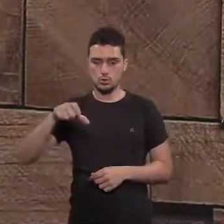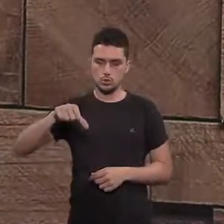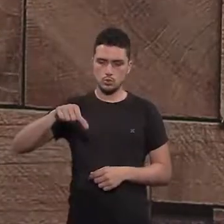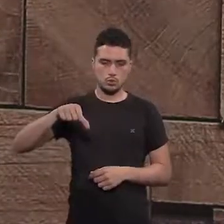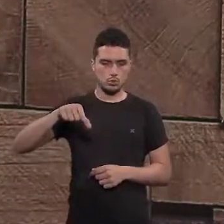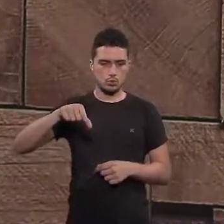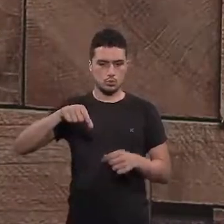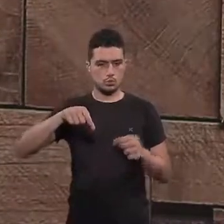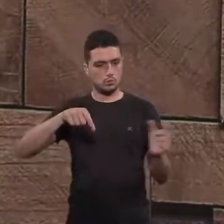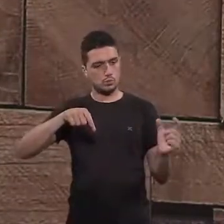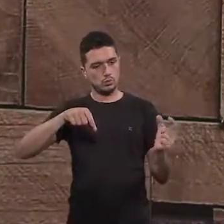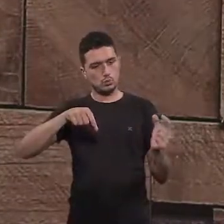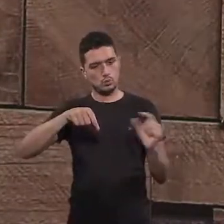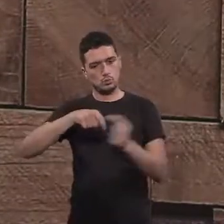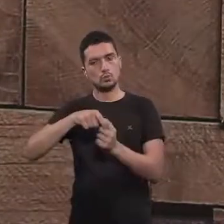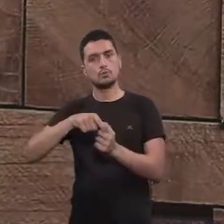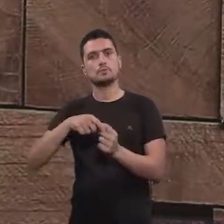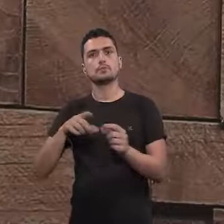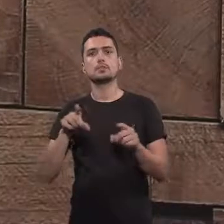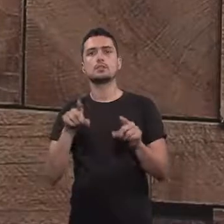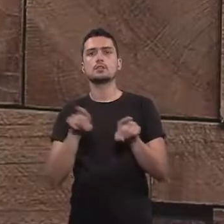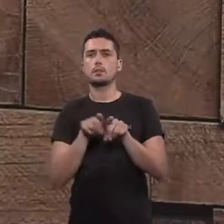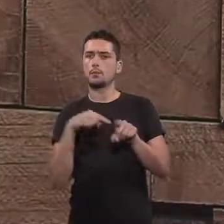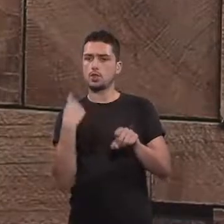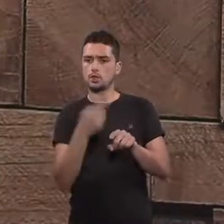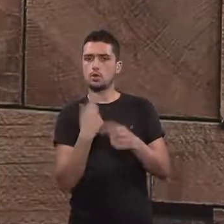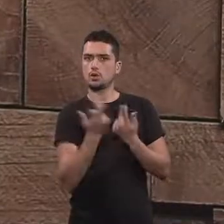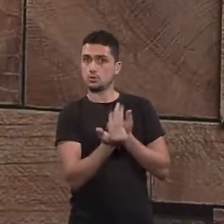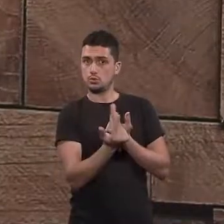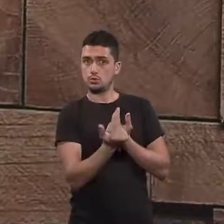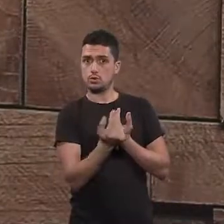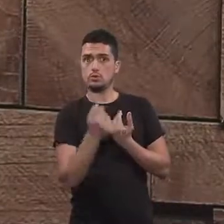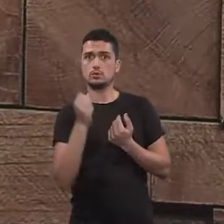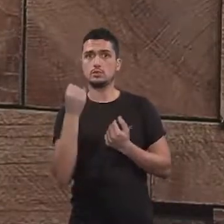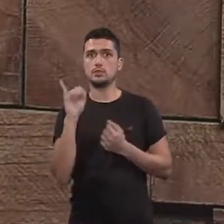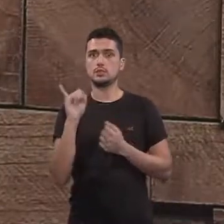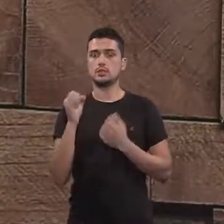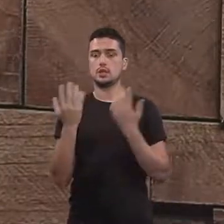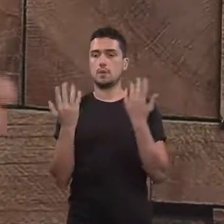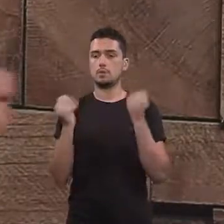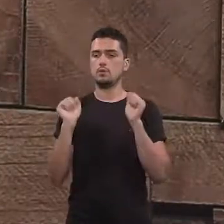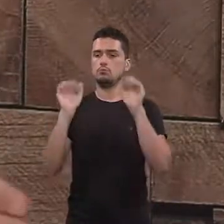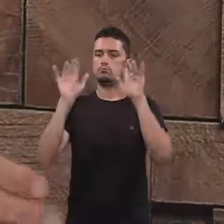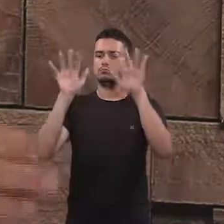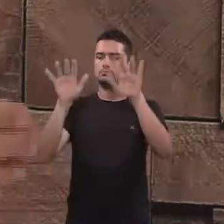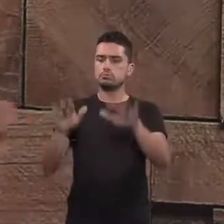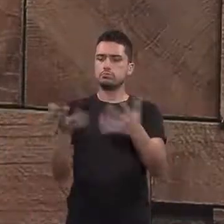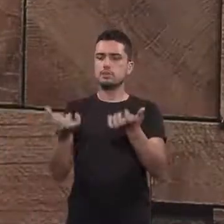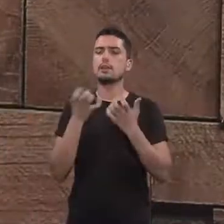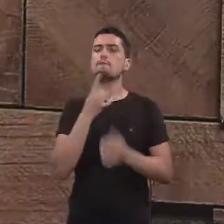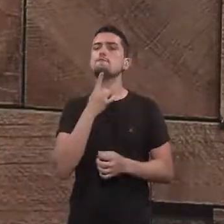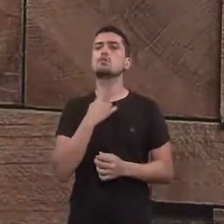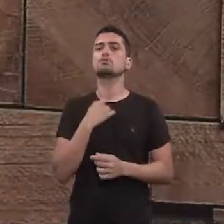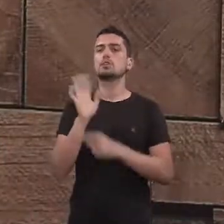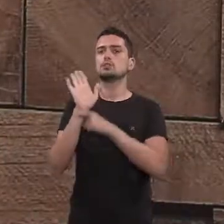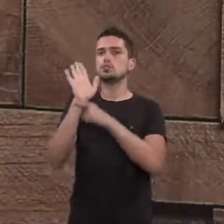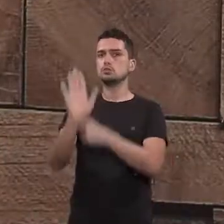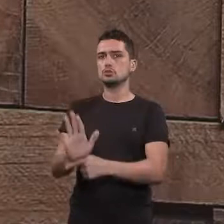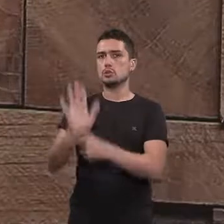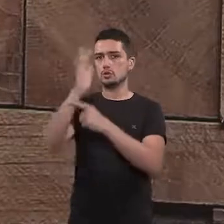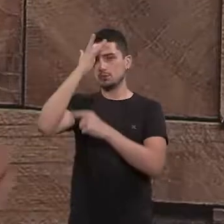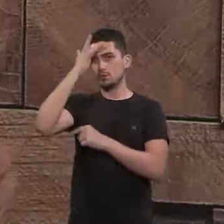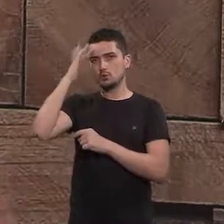energia e quando impomos a mão e desejamos ajudar aquele indivíduo naquela área afetada,